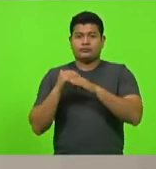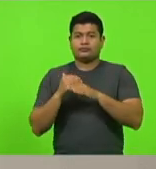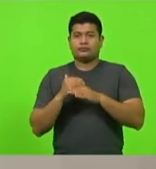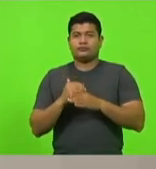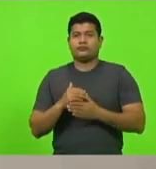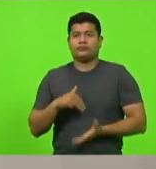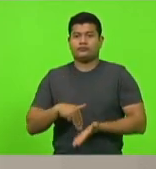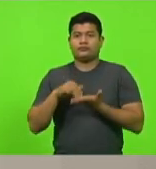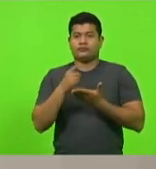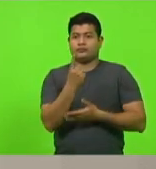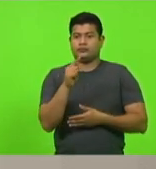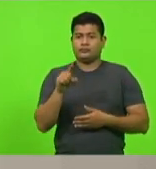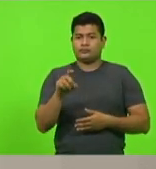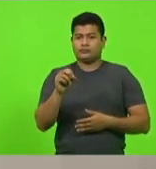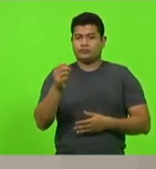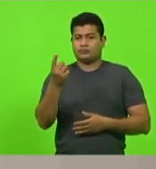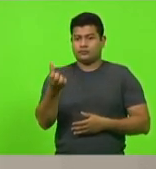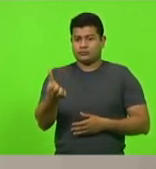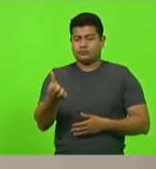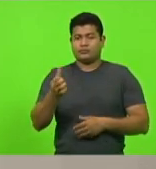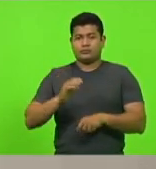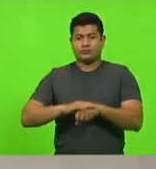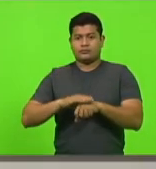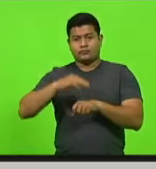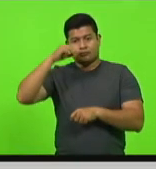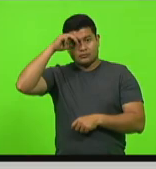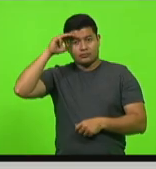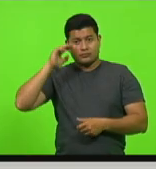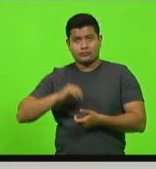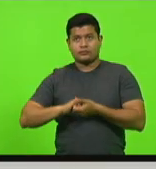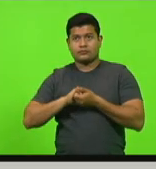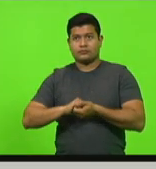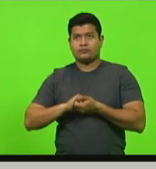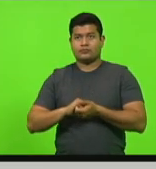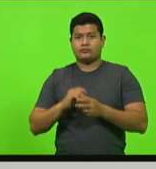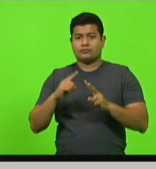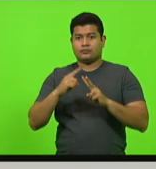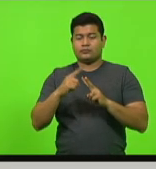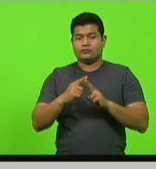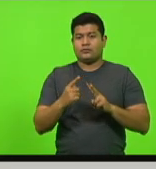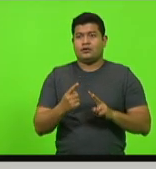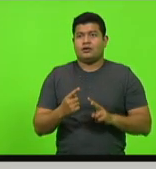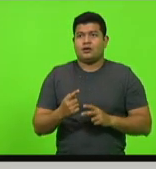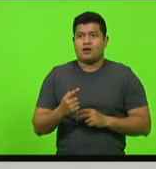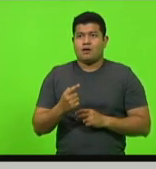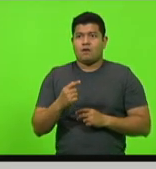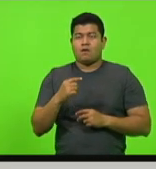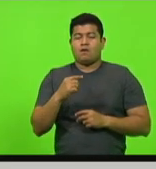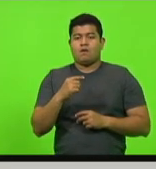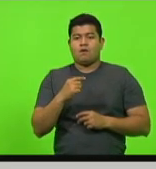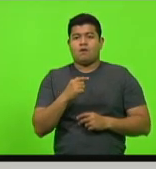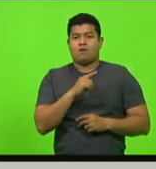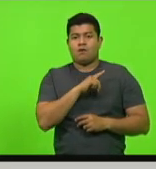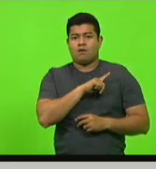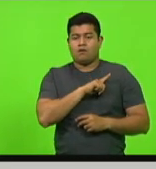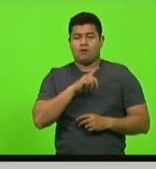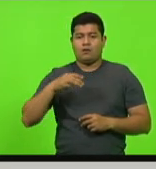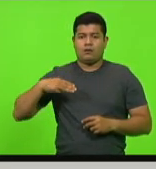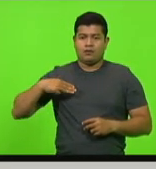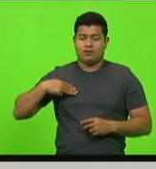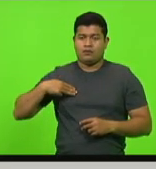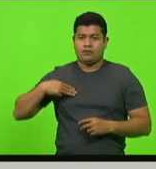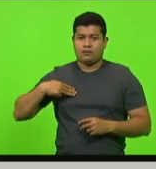unanimidade. Moção 1106, autor deputado Sérgio Mota, cumprimentando os guardas municipais Ronaldo da Rosa Damásio e Lucas da Silva